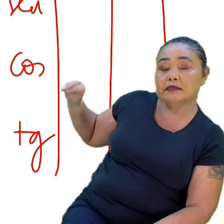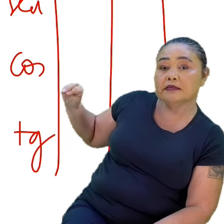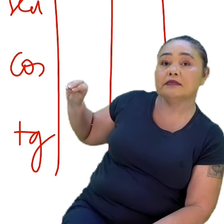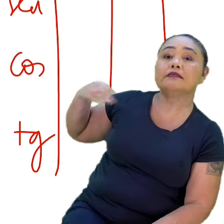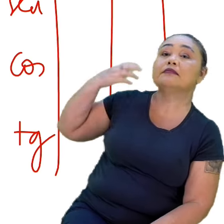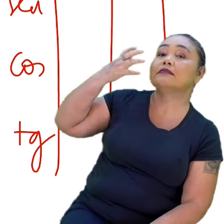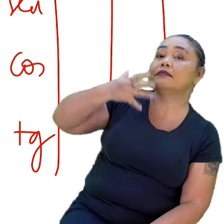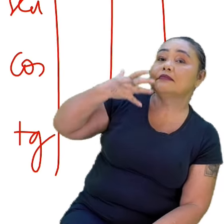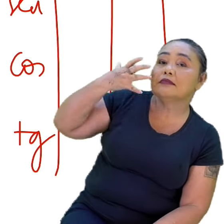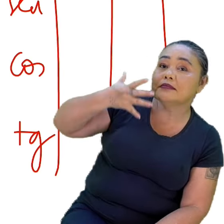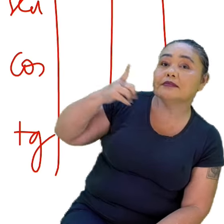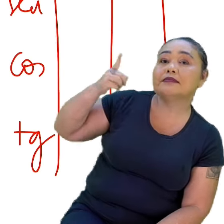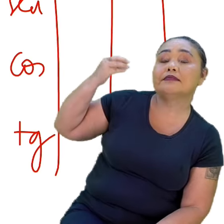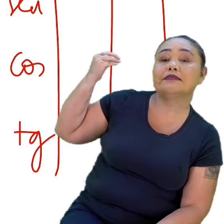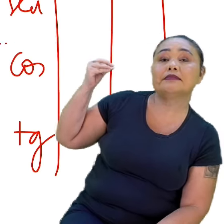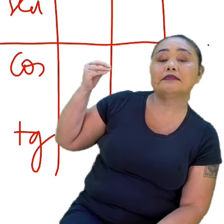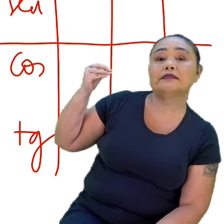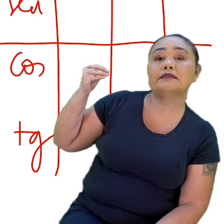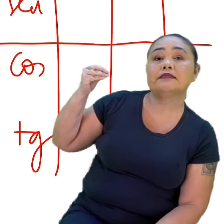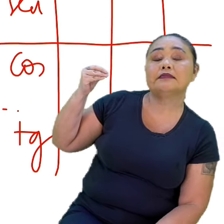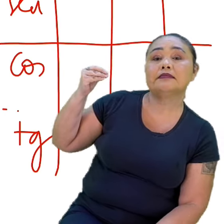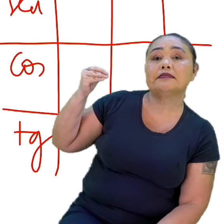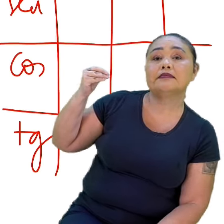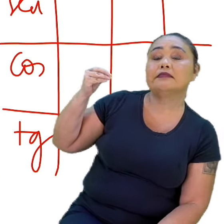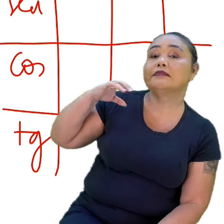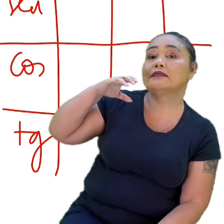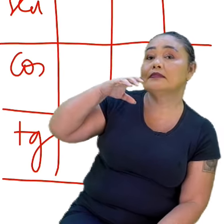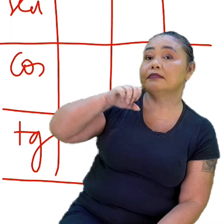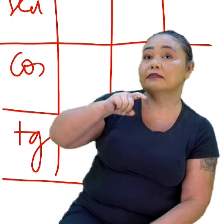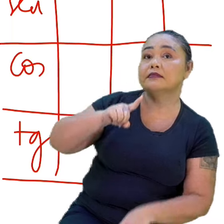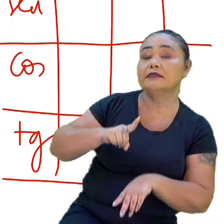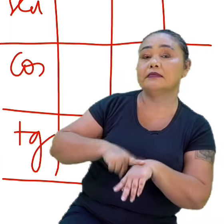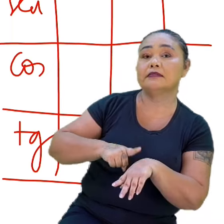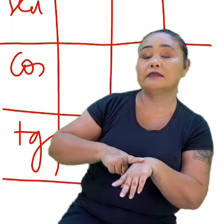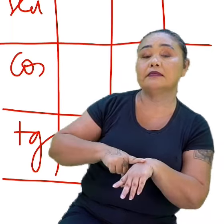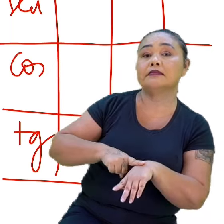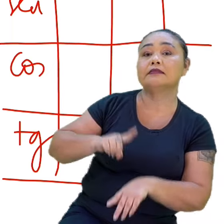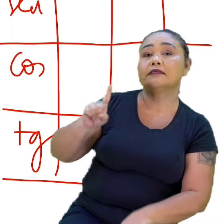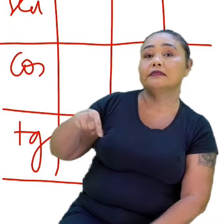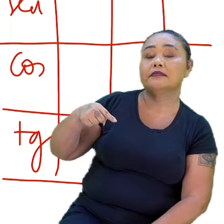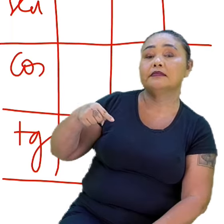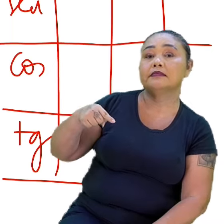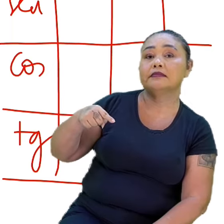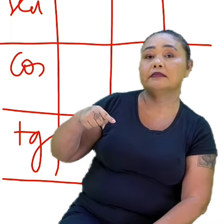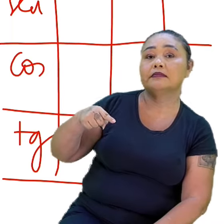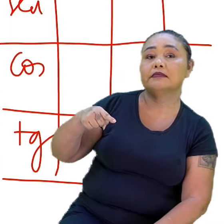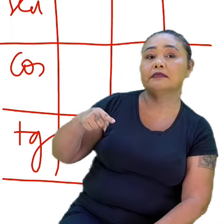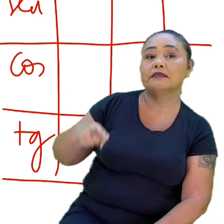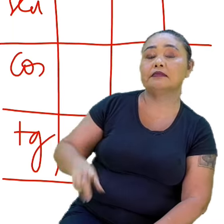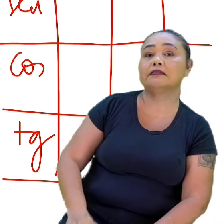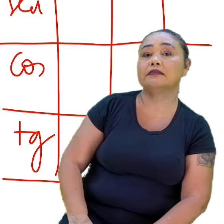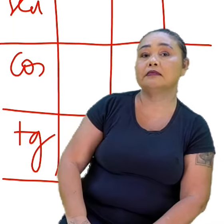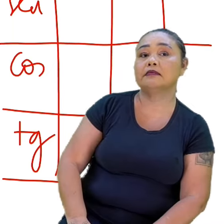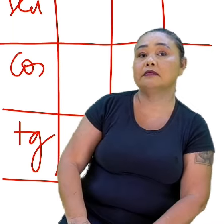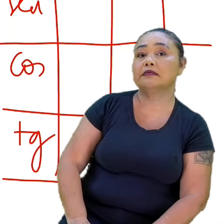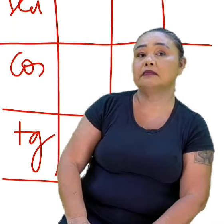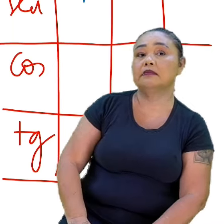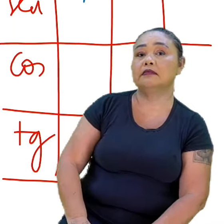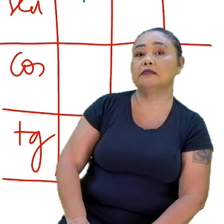né vamos cantar ela rapidinho aqui acho que dá tempo né Vamos lá ó botar na outra corzinha aqui